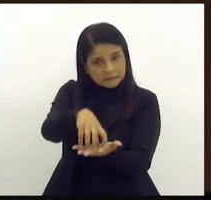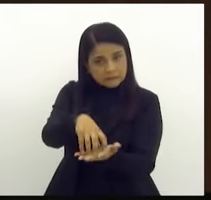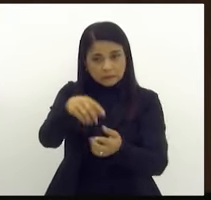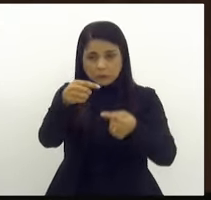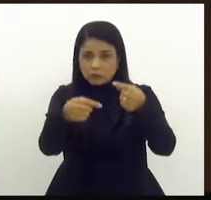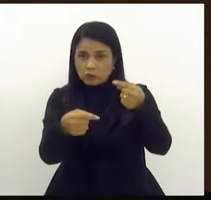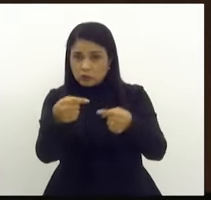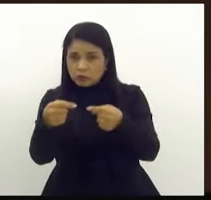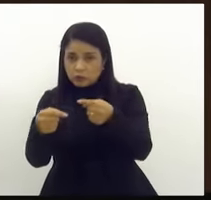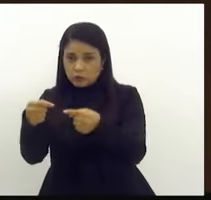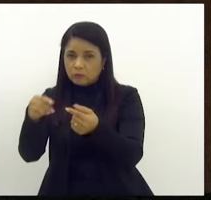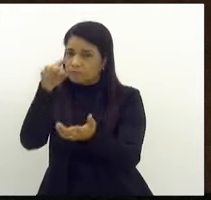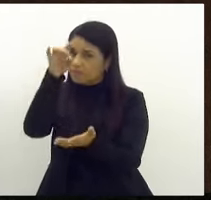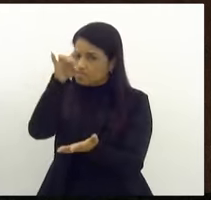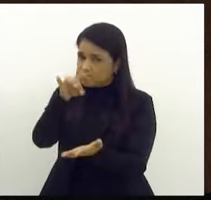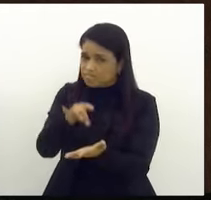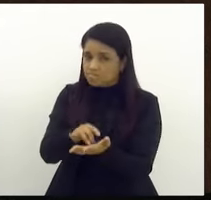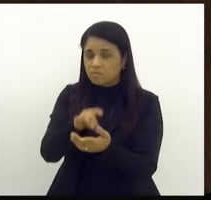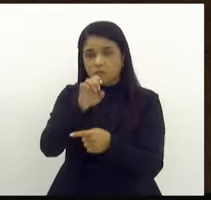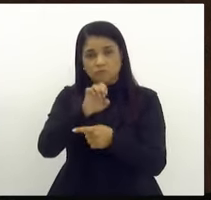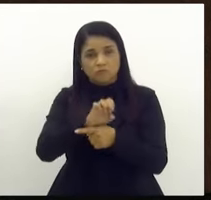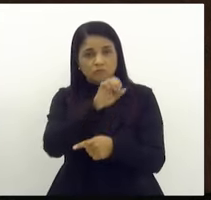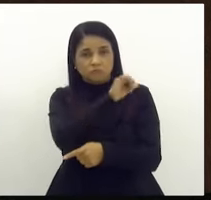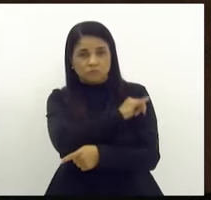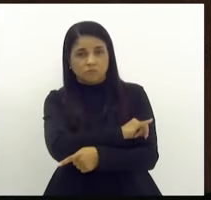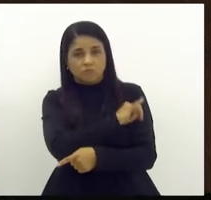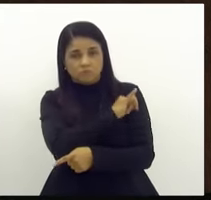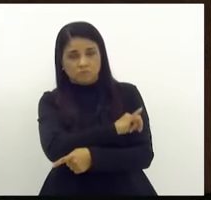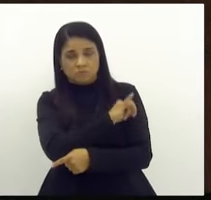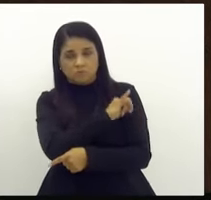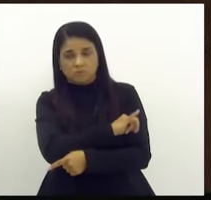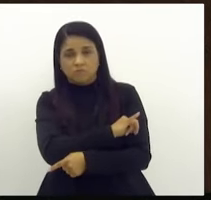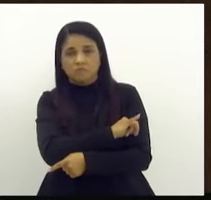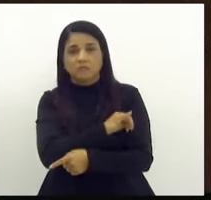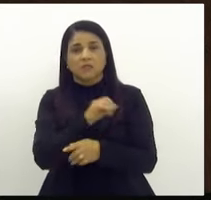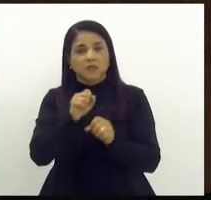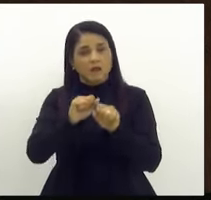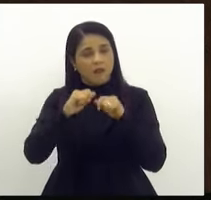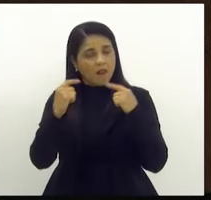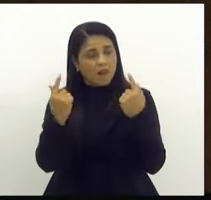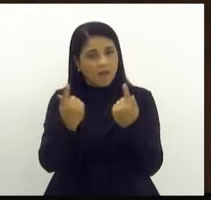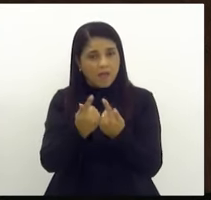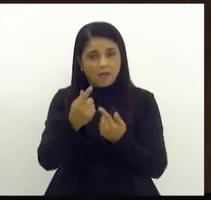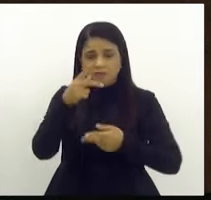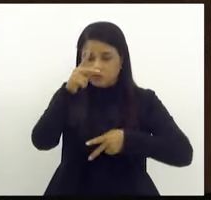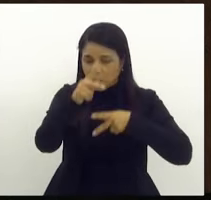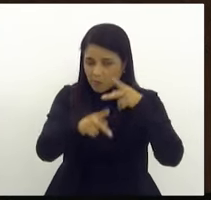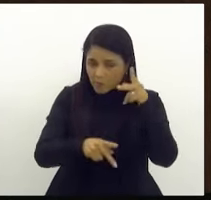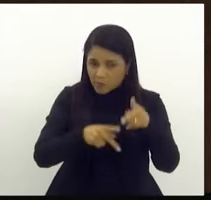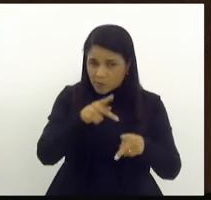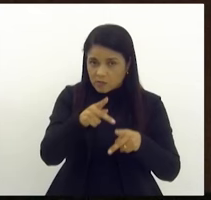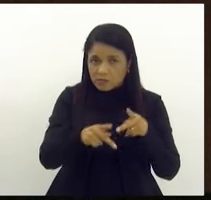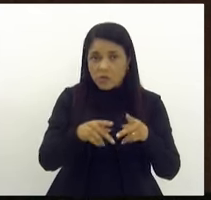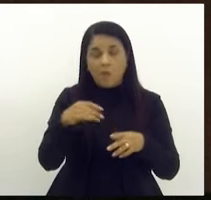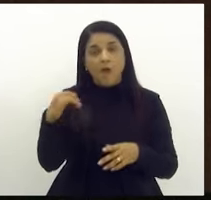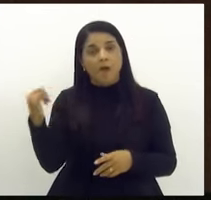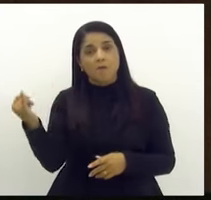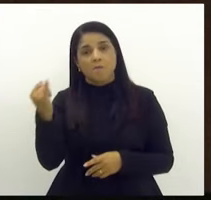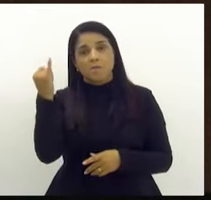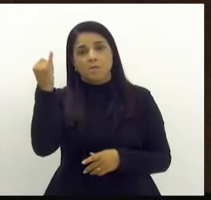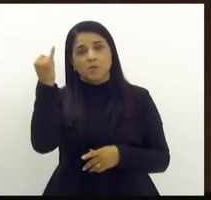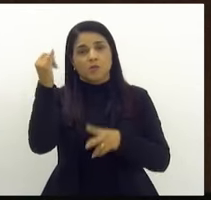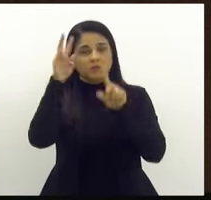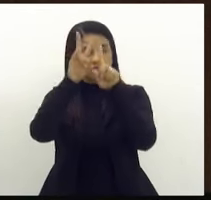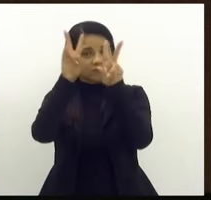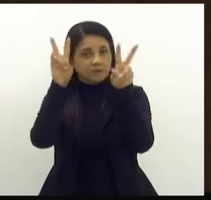do debate da realidade do Estado do Rio de Janeiro da alerge de toda a população um importante